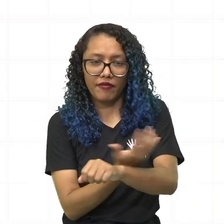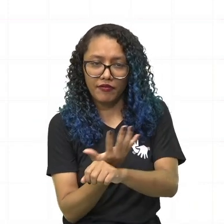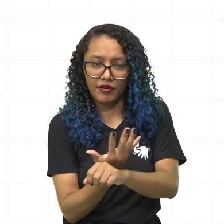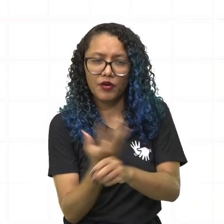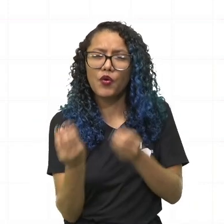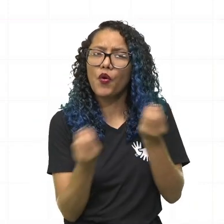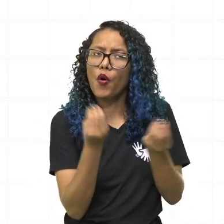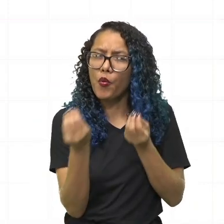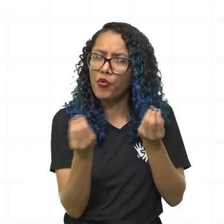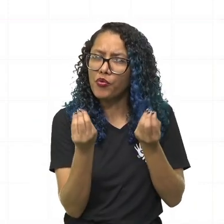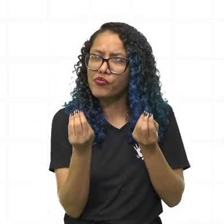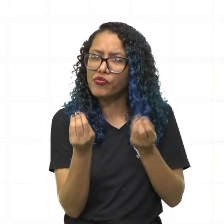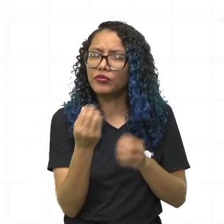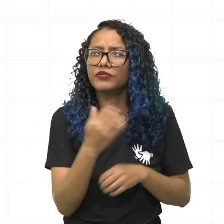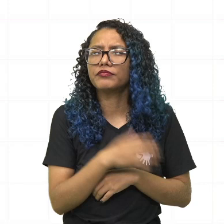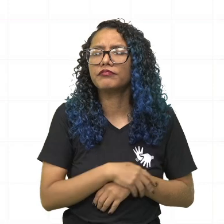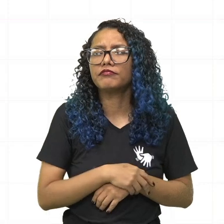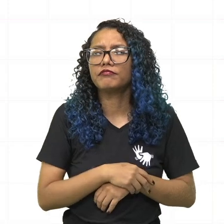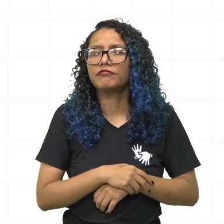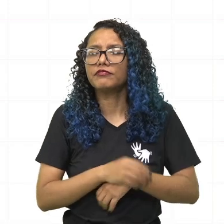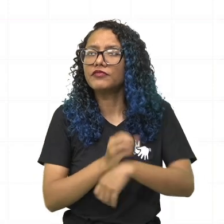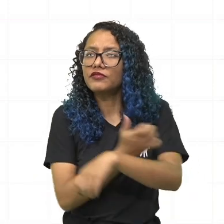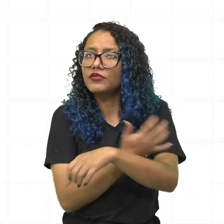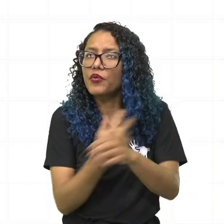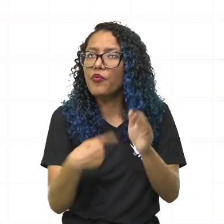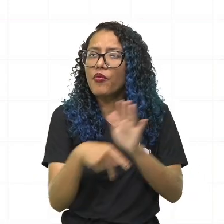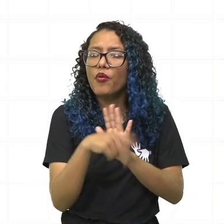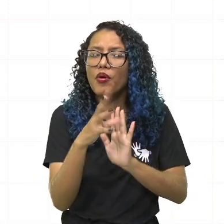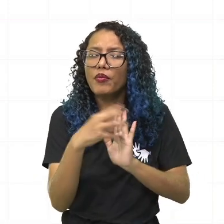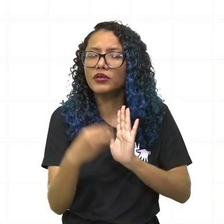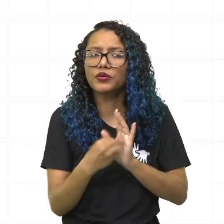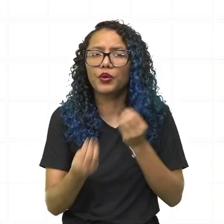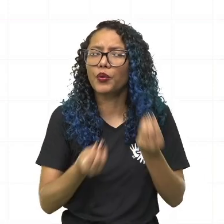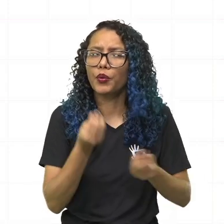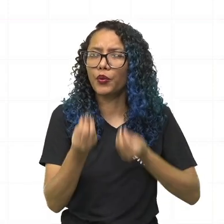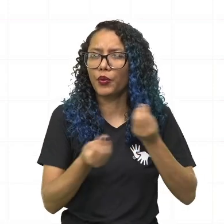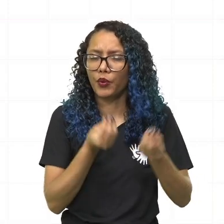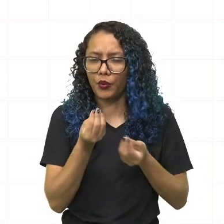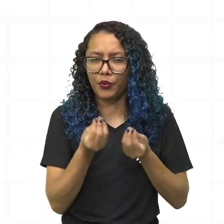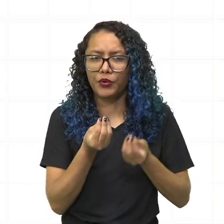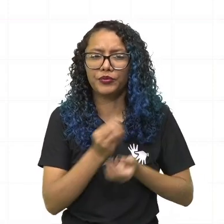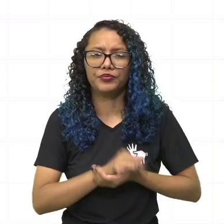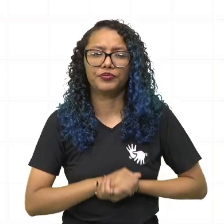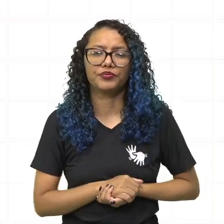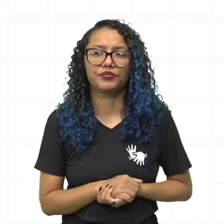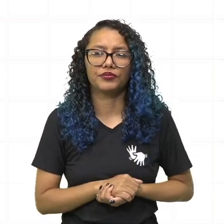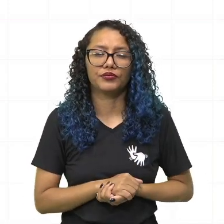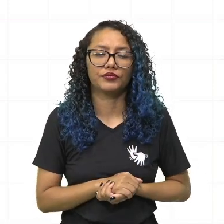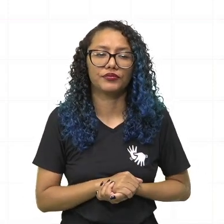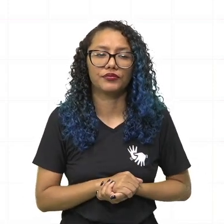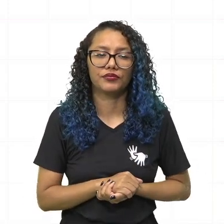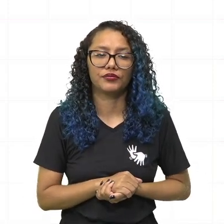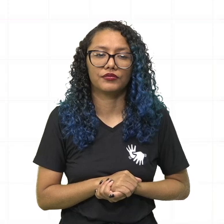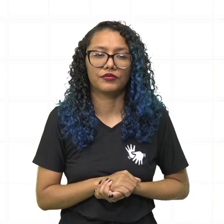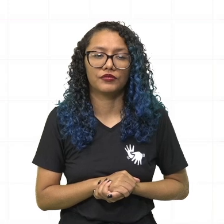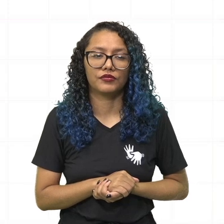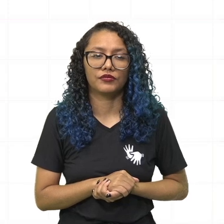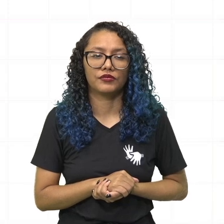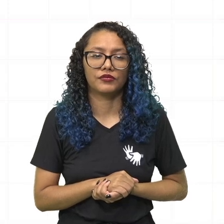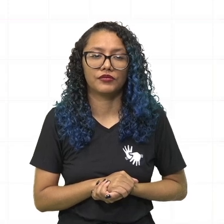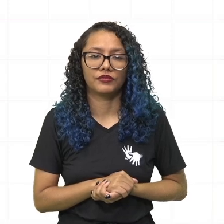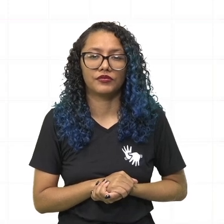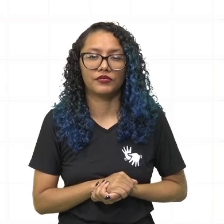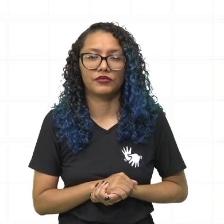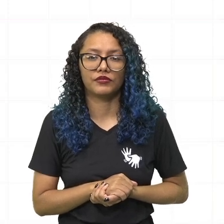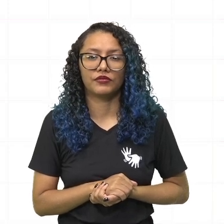da Amazônia, né? Do bioma, das características aí do domínios morfoclimáticos aqui na Amazônia. E basicamente a floresta